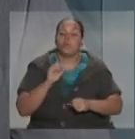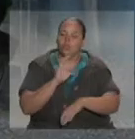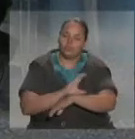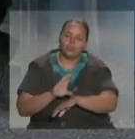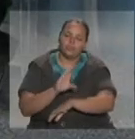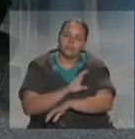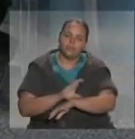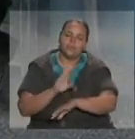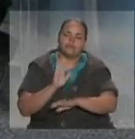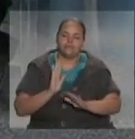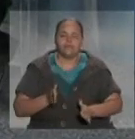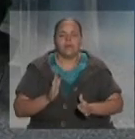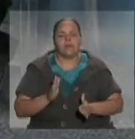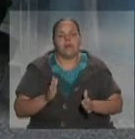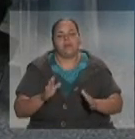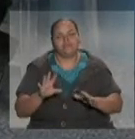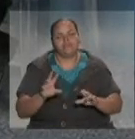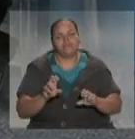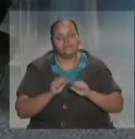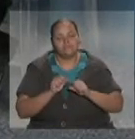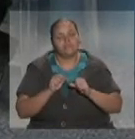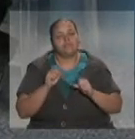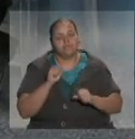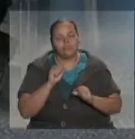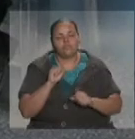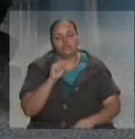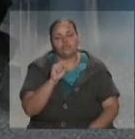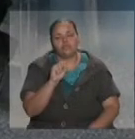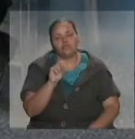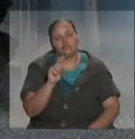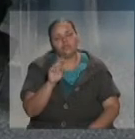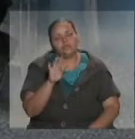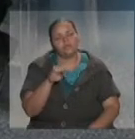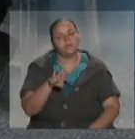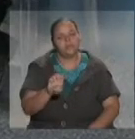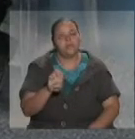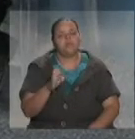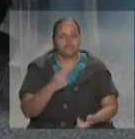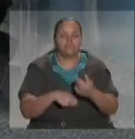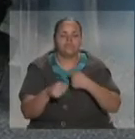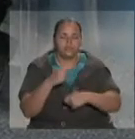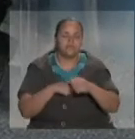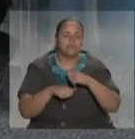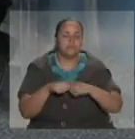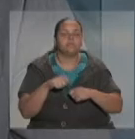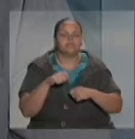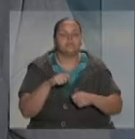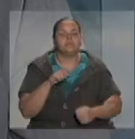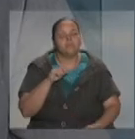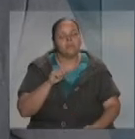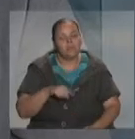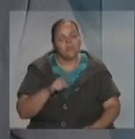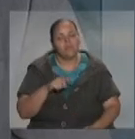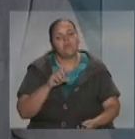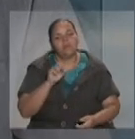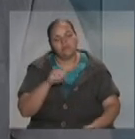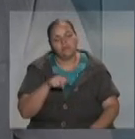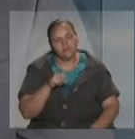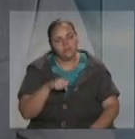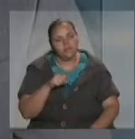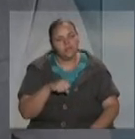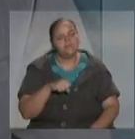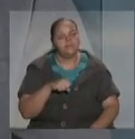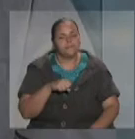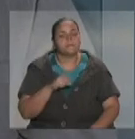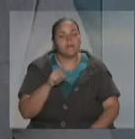pode-se dizer que culturalmente já está enraizada essa questão da sustentabilidade na administração pública? Sim. A palavra enraizada, né,